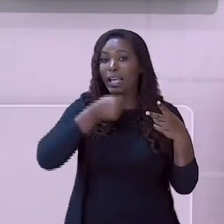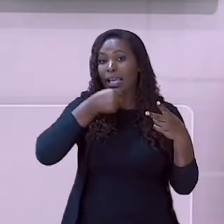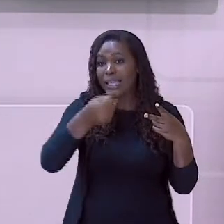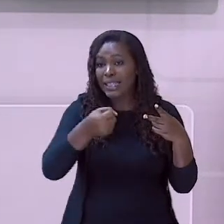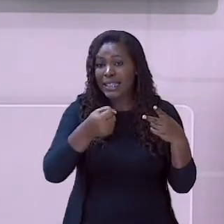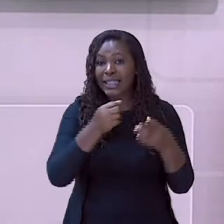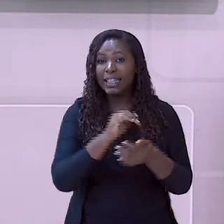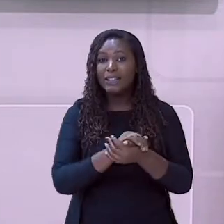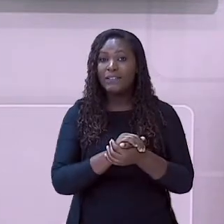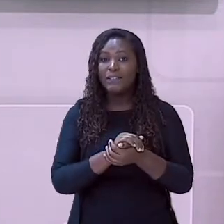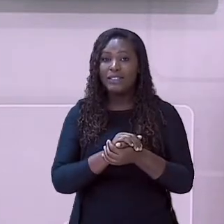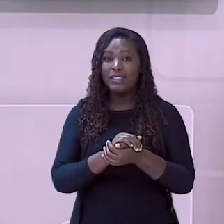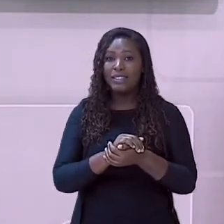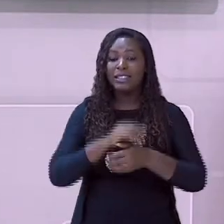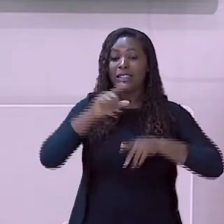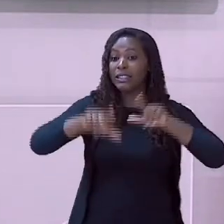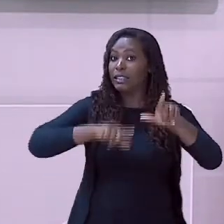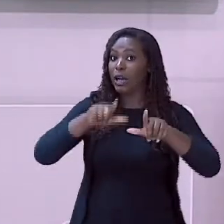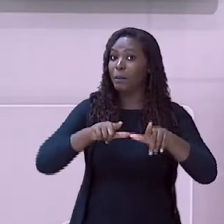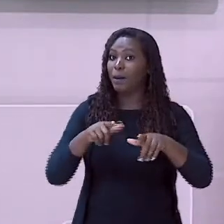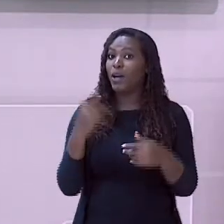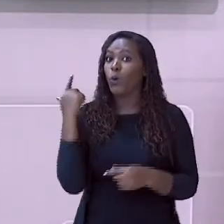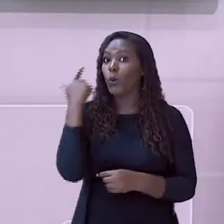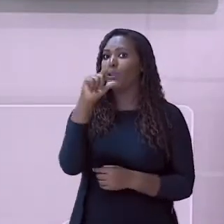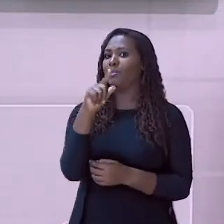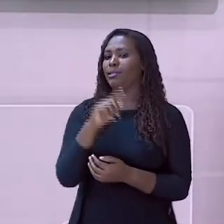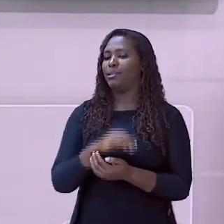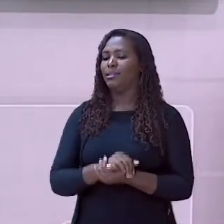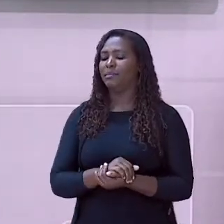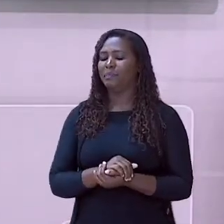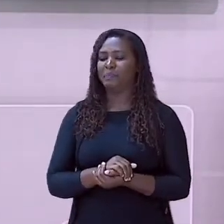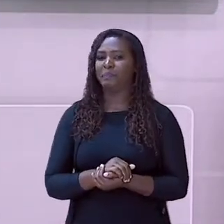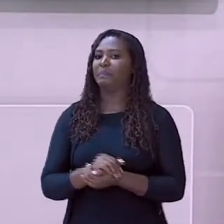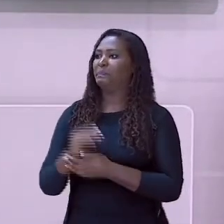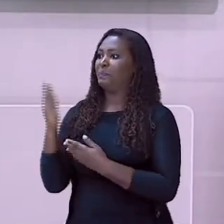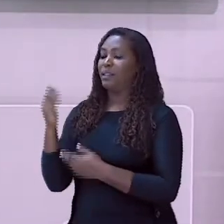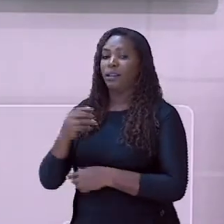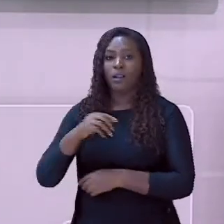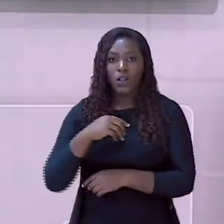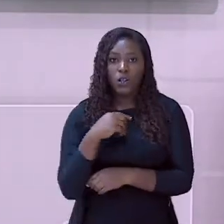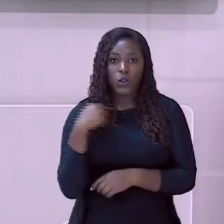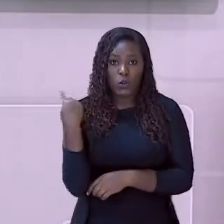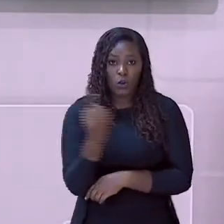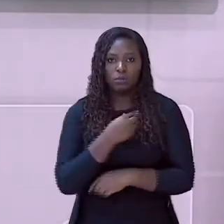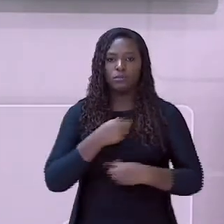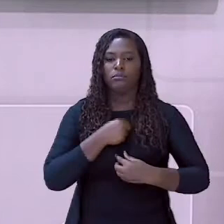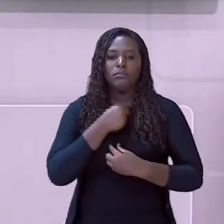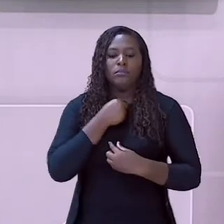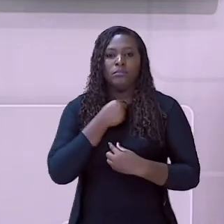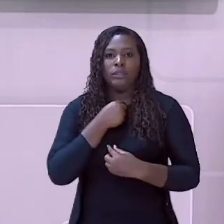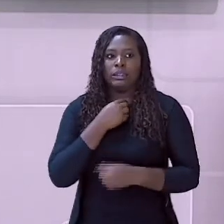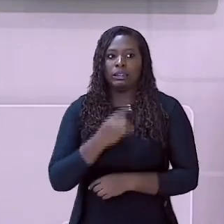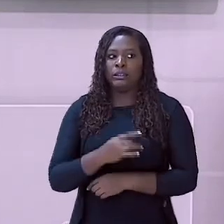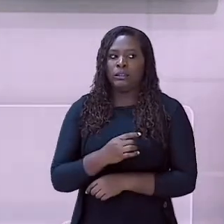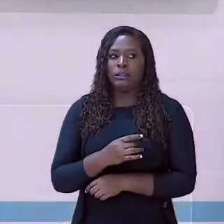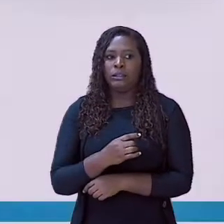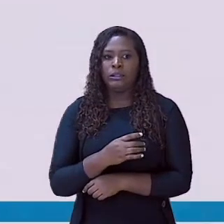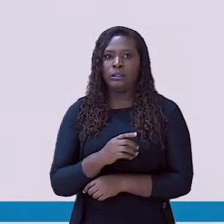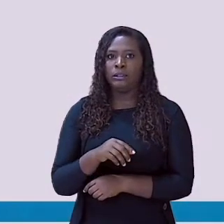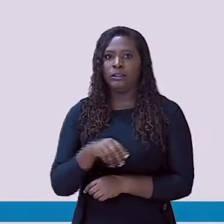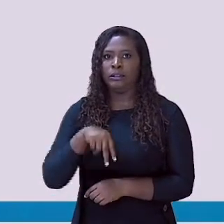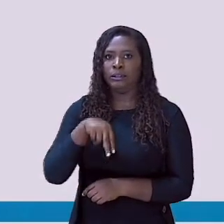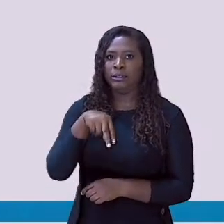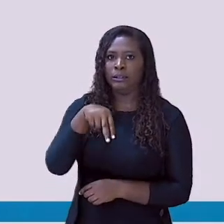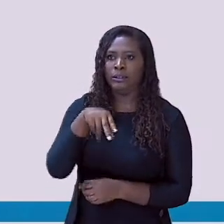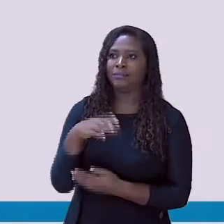todo assustado, não é mesmo, na entrevista de emprego? A entrevista de emprego é feita pelo